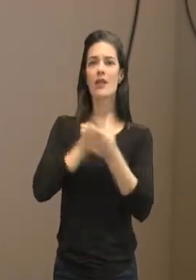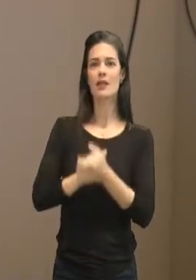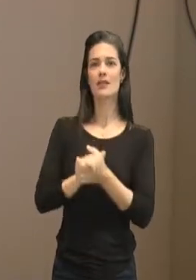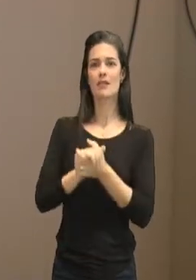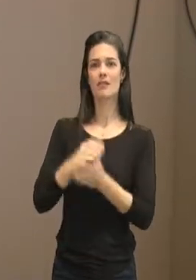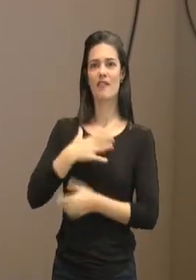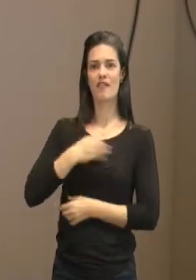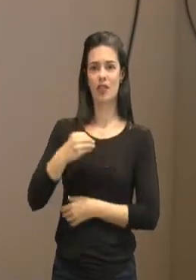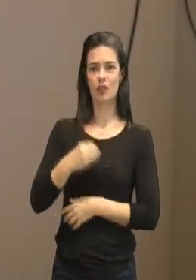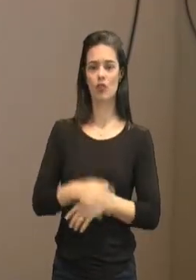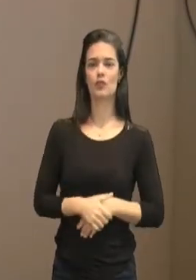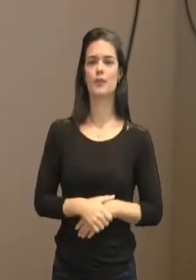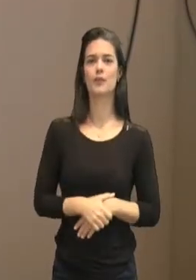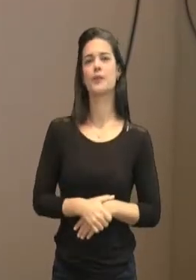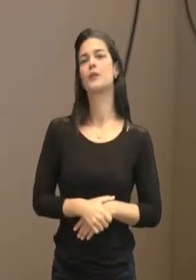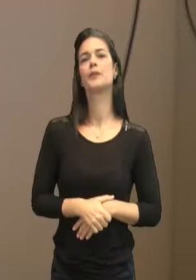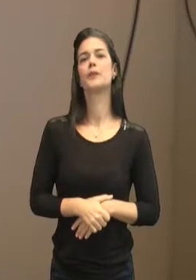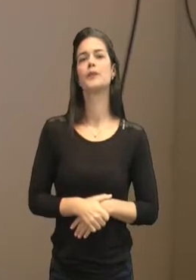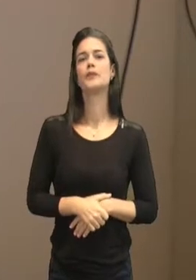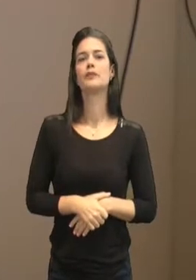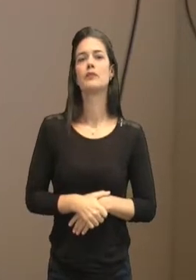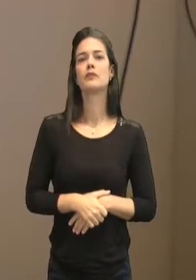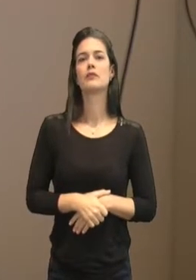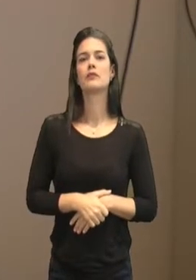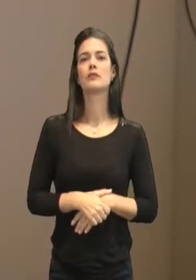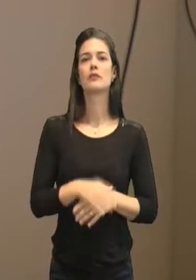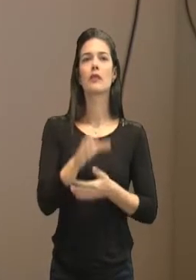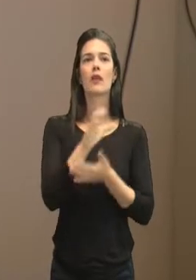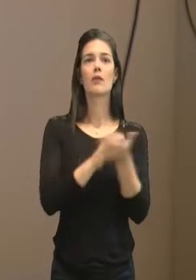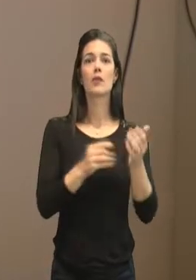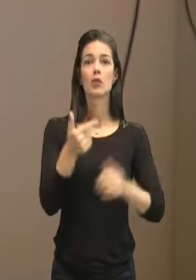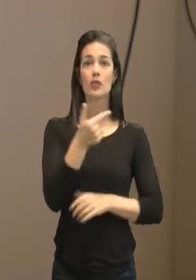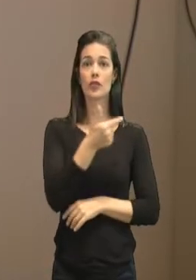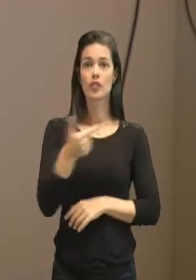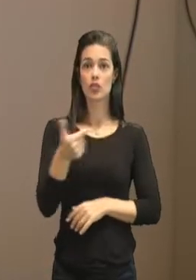parábola. Mateus capítulo 22, a partir do verso 1.